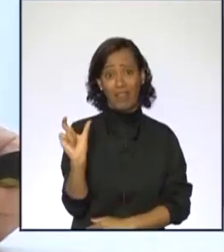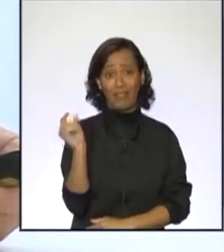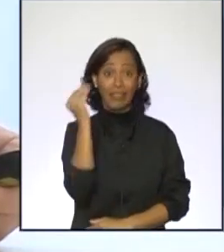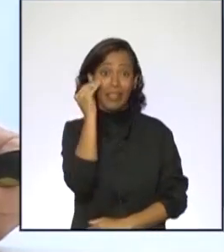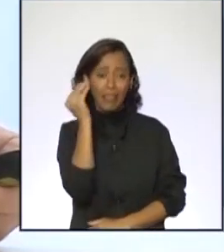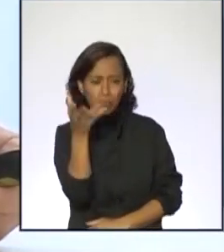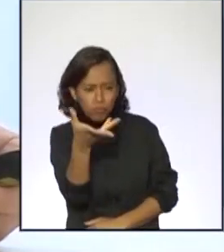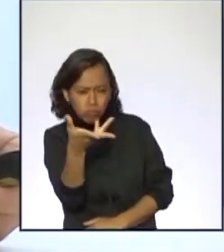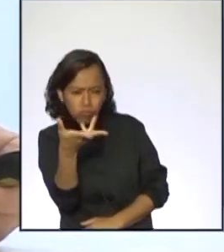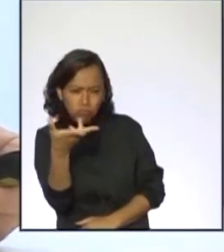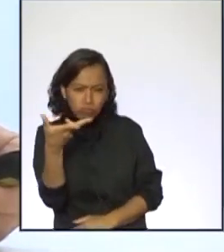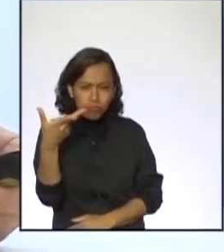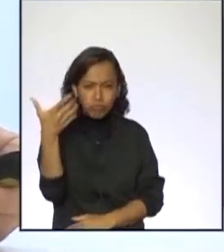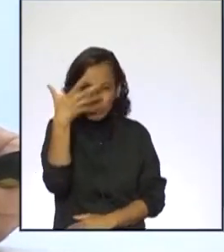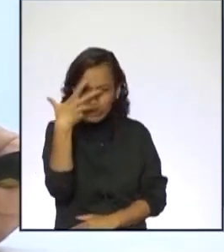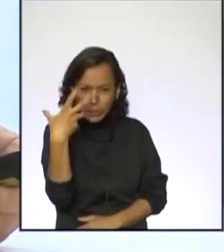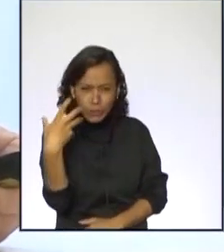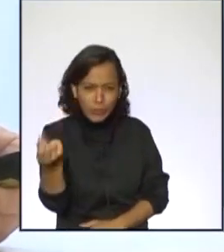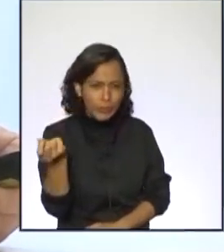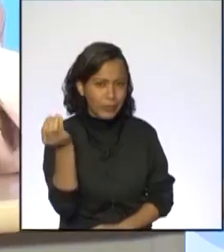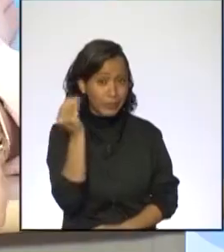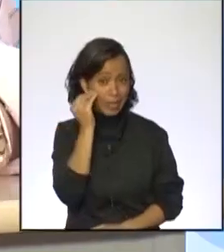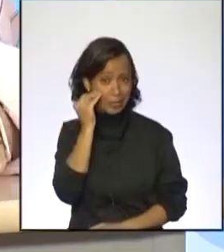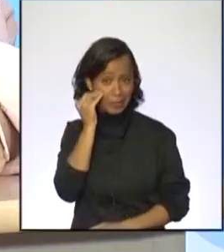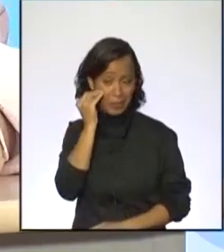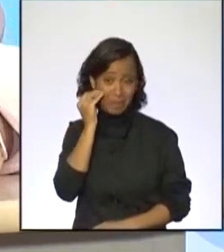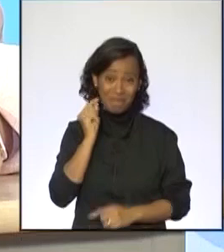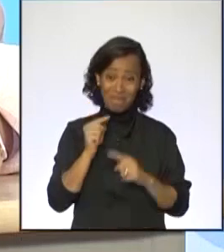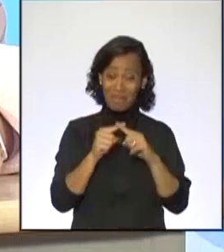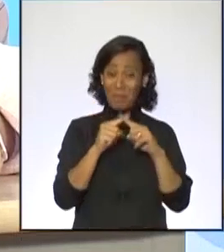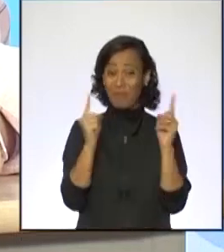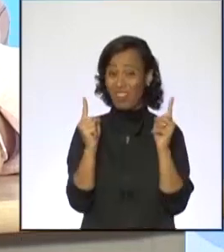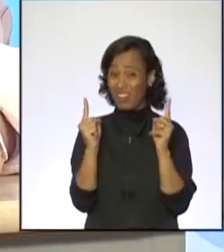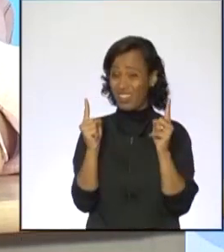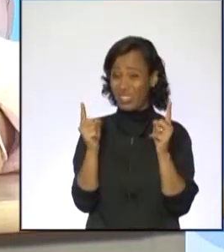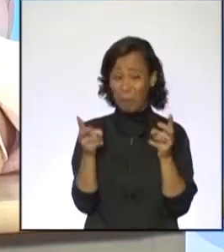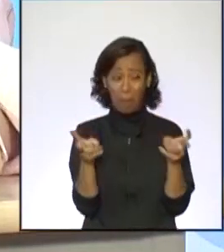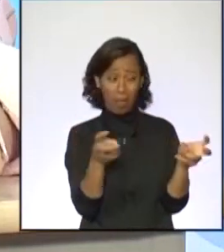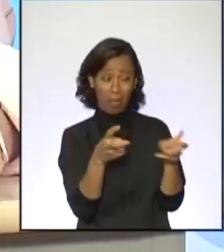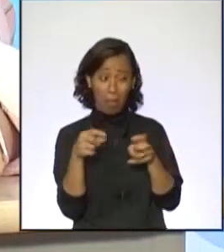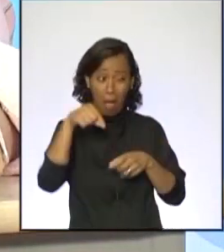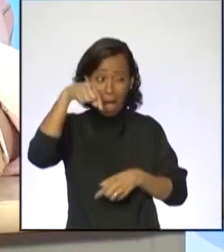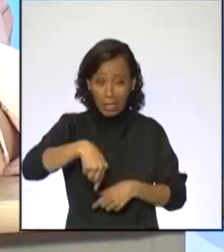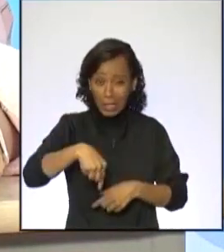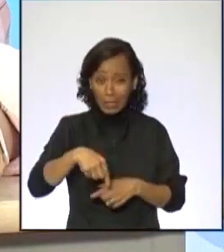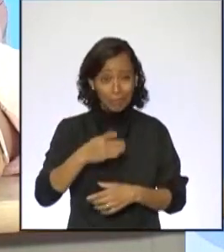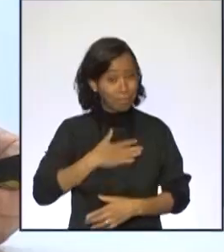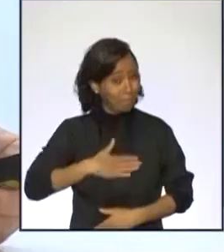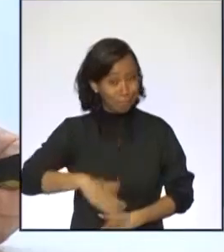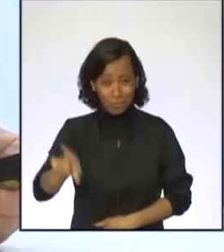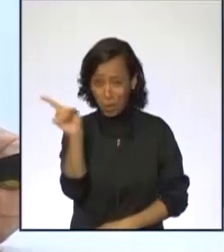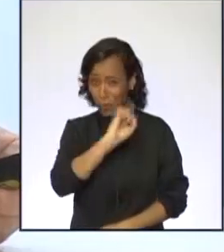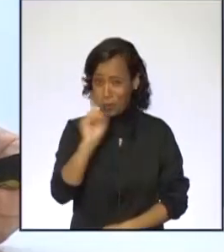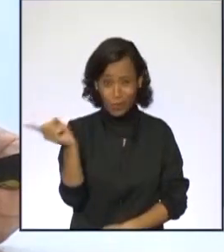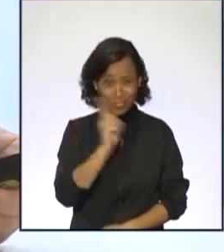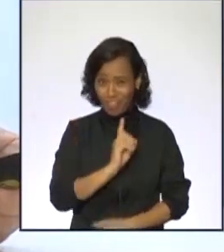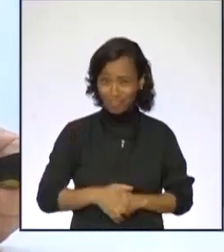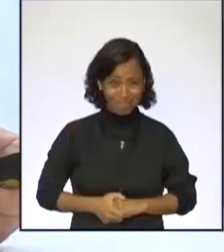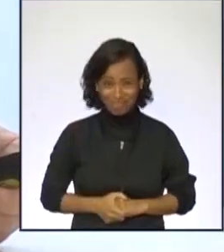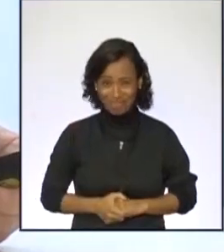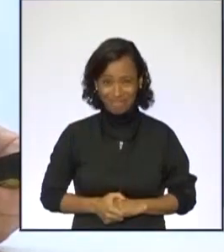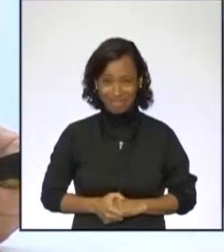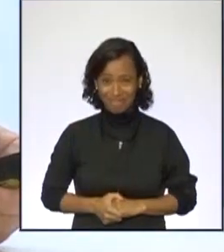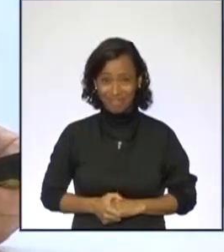gente tentou convencer o público aqui a presente. questão Não gostou é, muito, mas a gente tentou. a questão é convencer. Convencer.